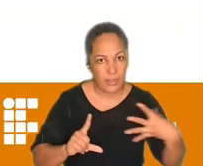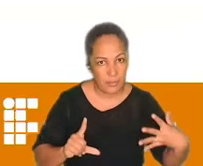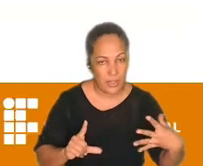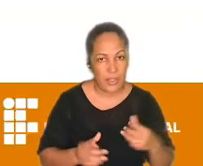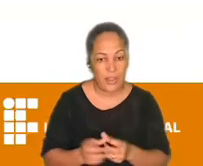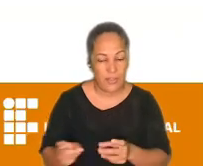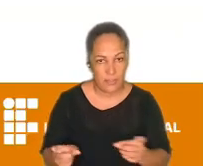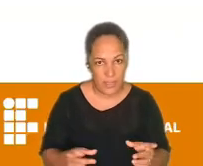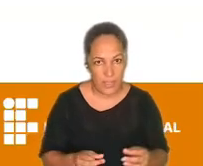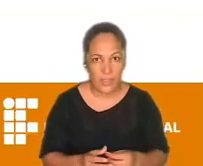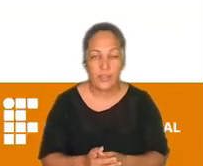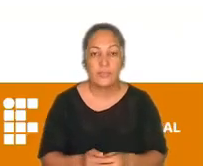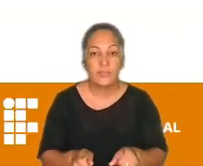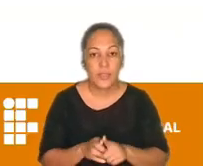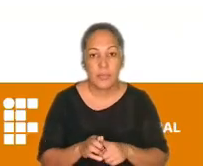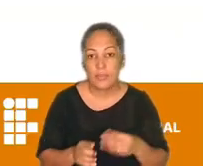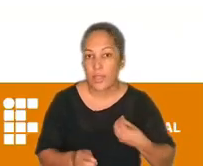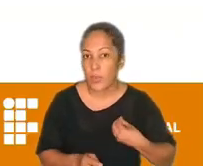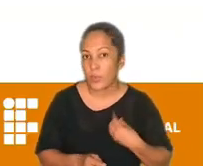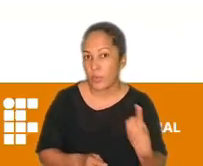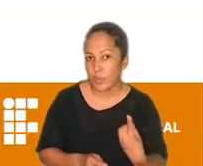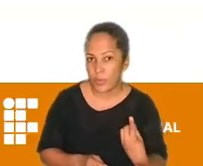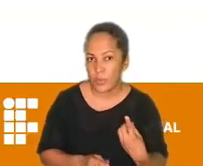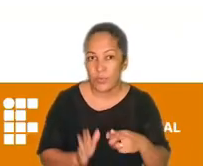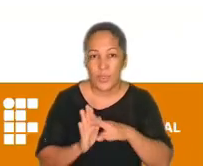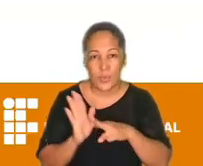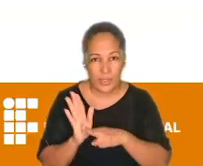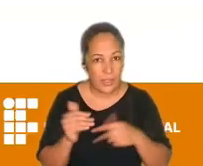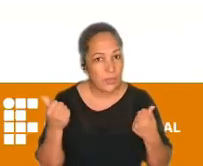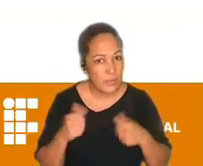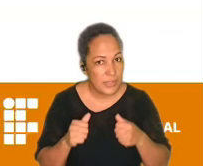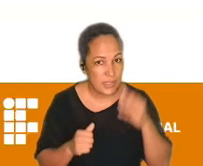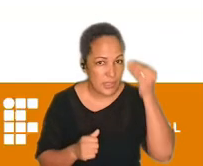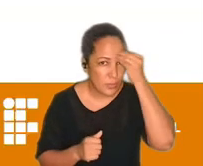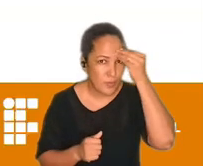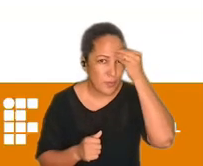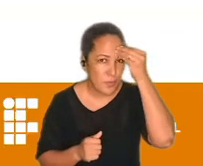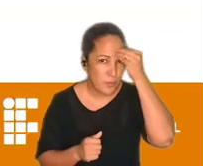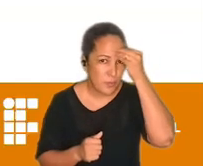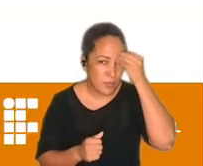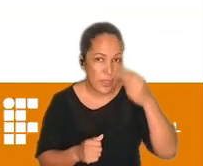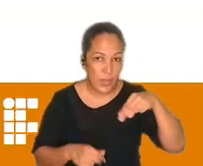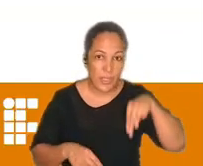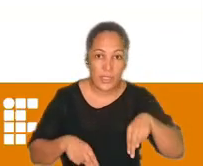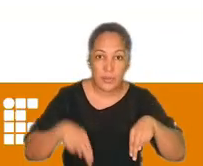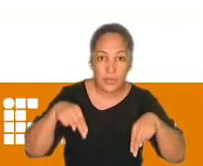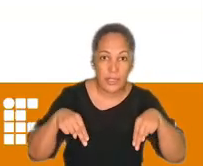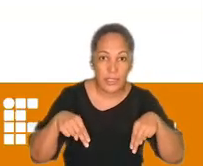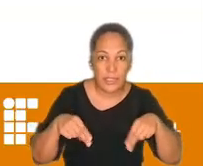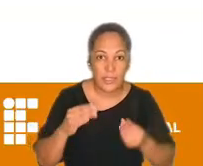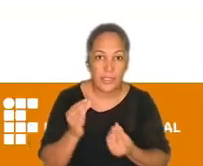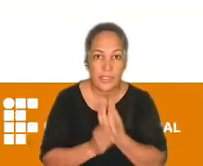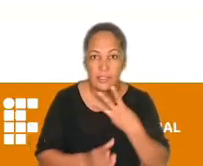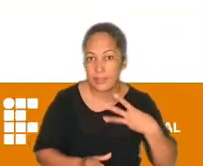ficará com o 1. Então, essa é uma regrinha para decorar. Então, N para N, o que eu faço? Crio a terceira tabela.